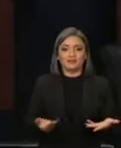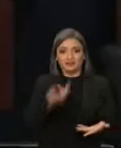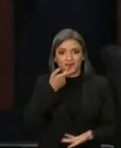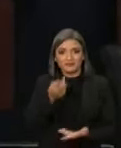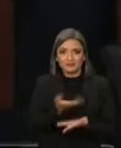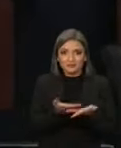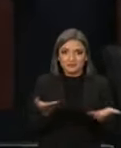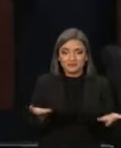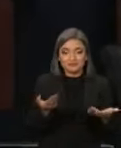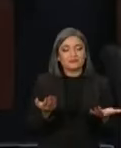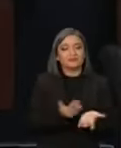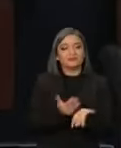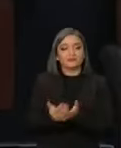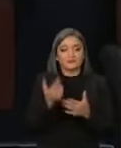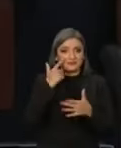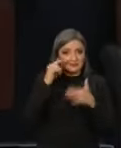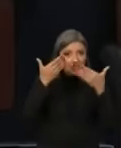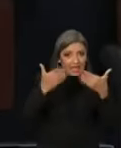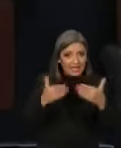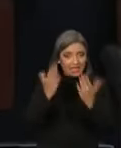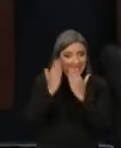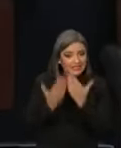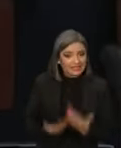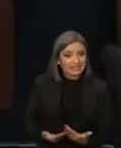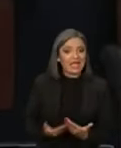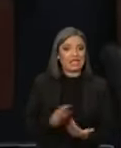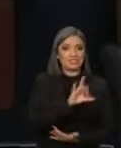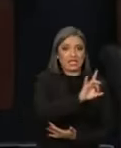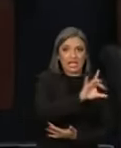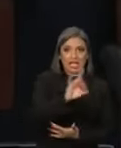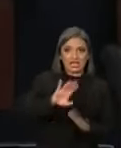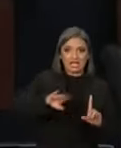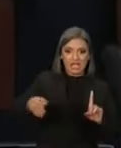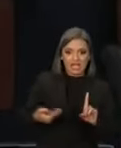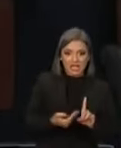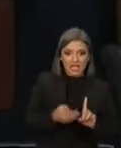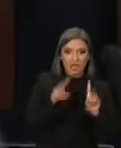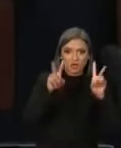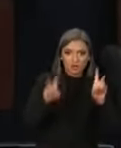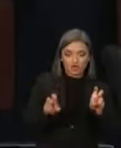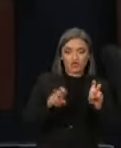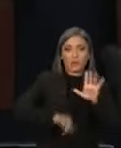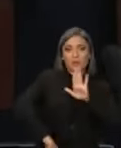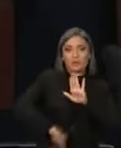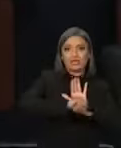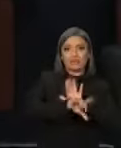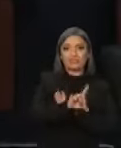a análise individualizada da conduta praticada por cada um dos réus em relação ao crime de dano.